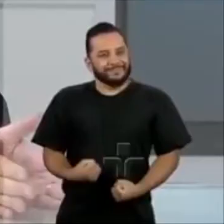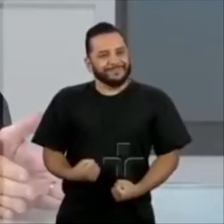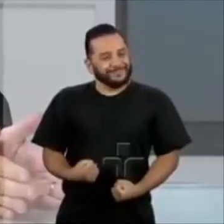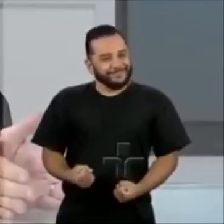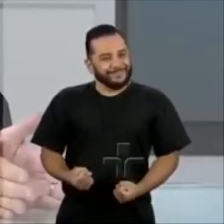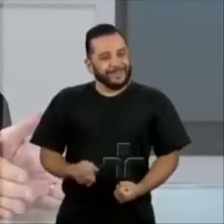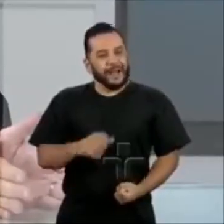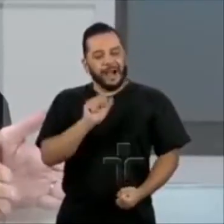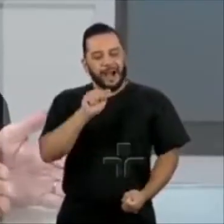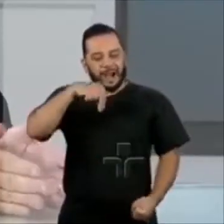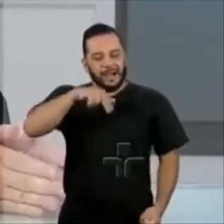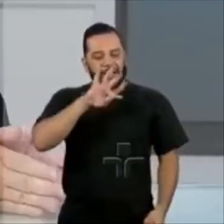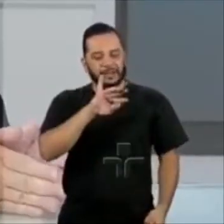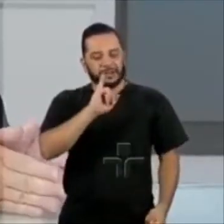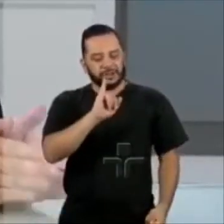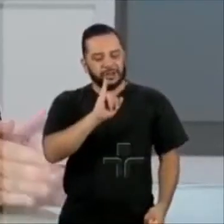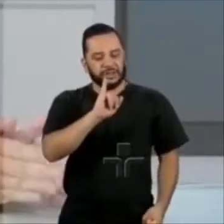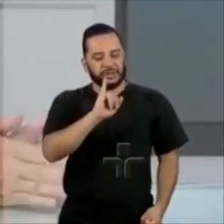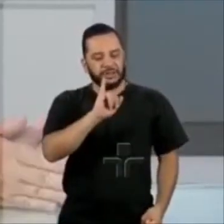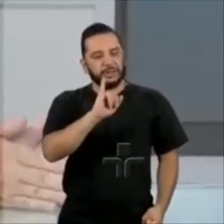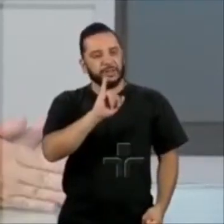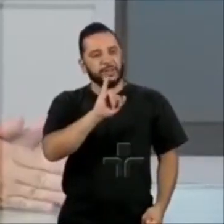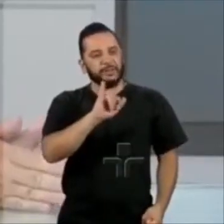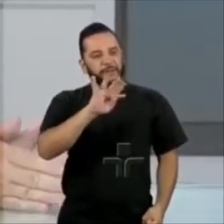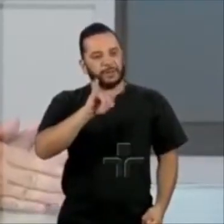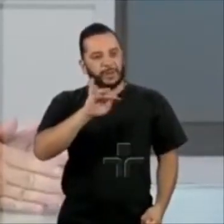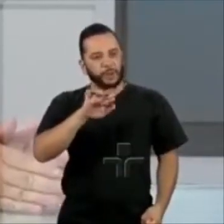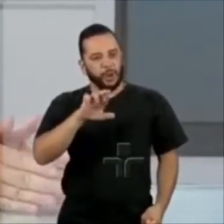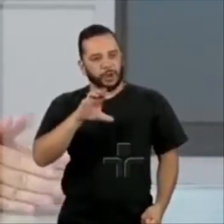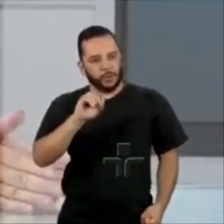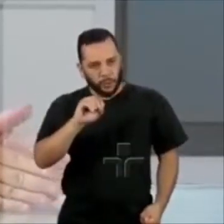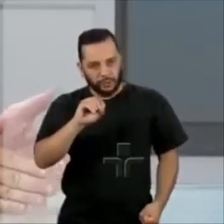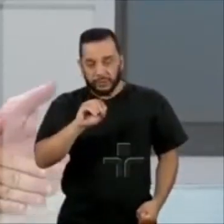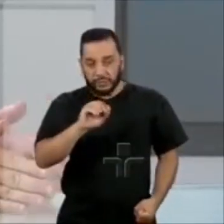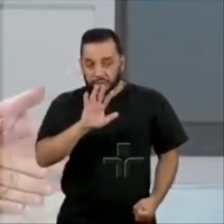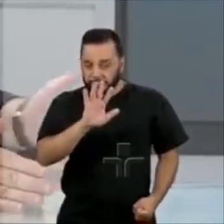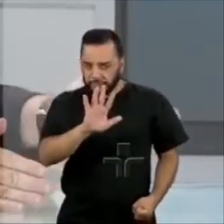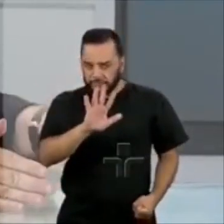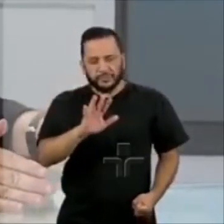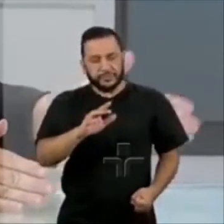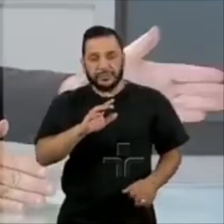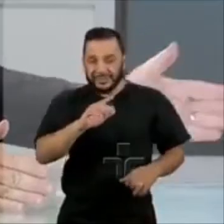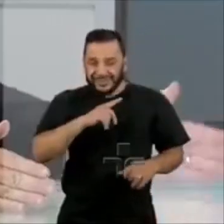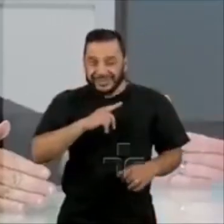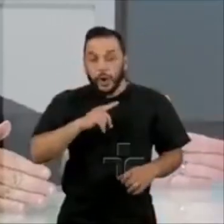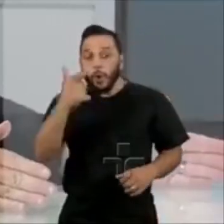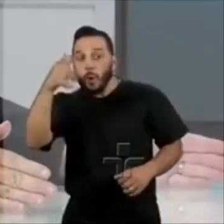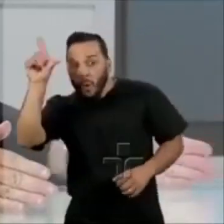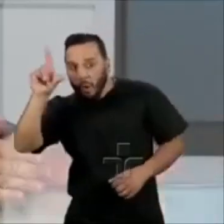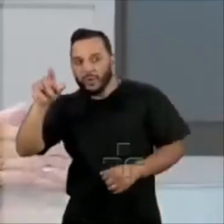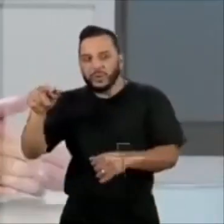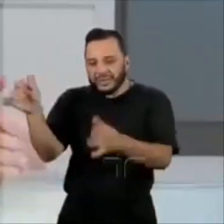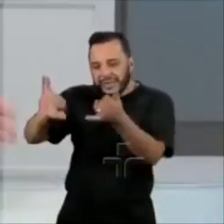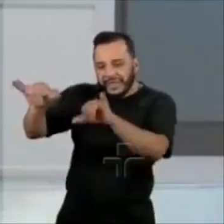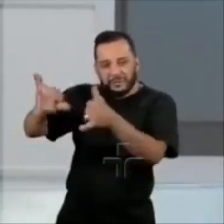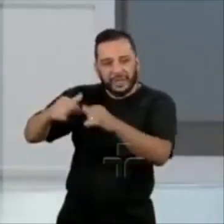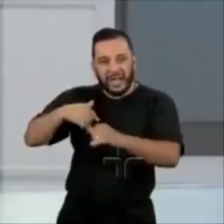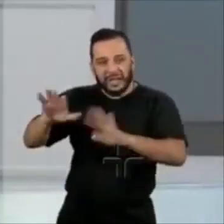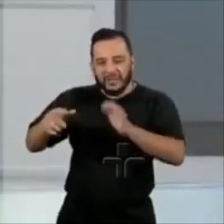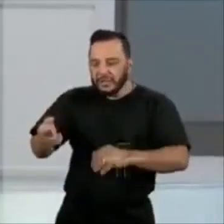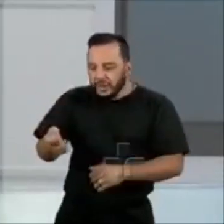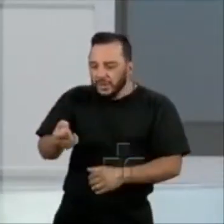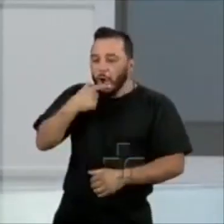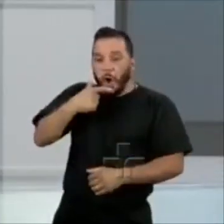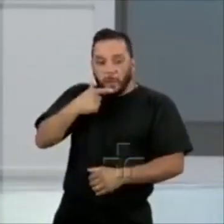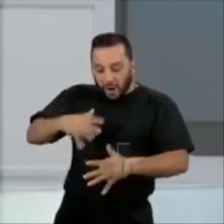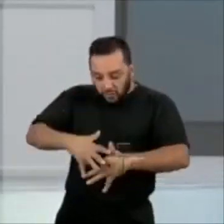digamos negativa dos anti-inflamatórios tanto o sistema jurídico derivada do corticóide quanto